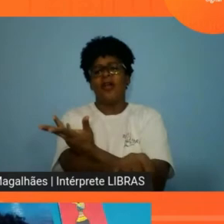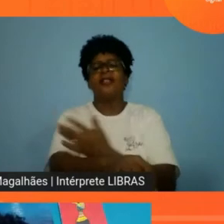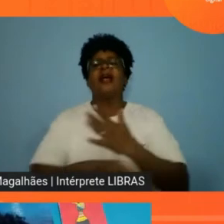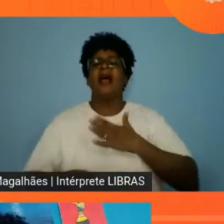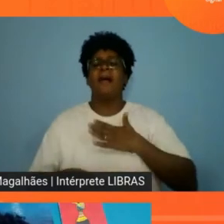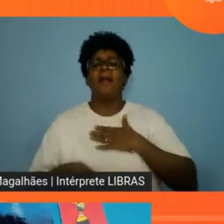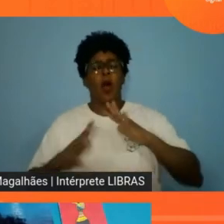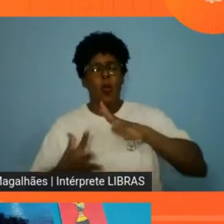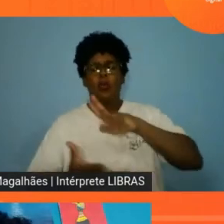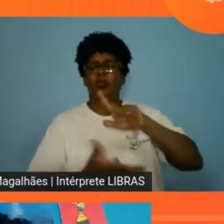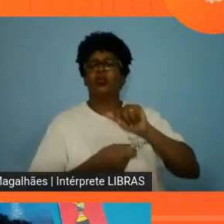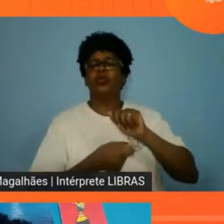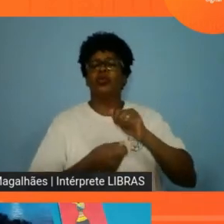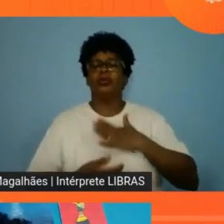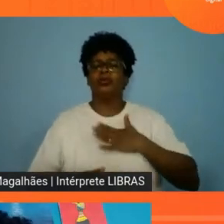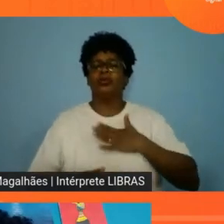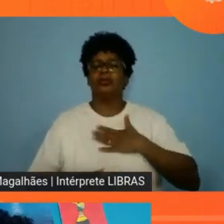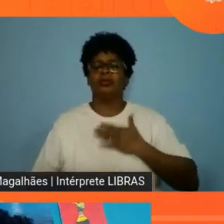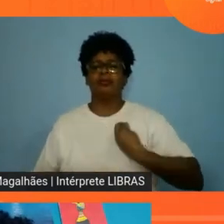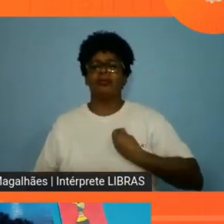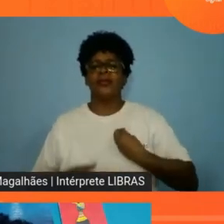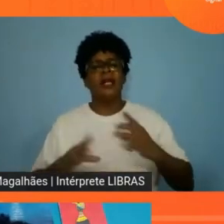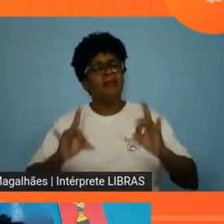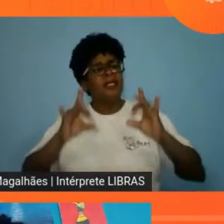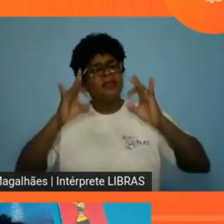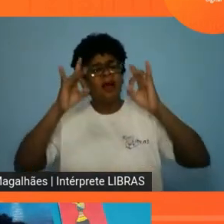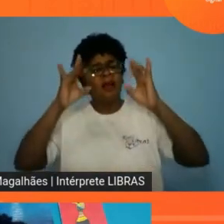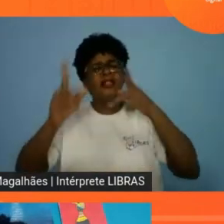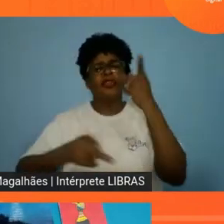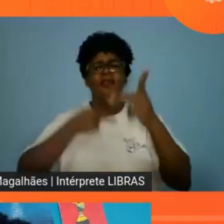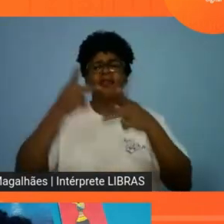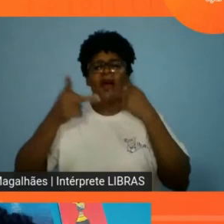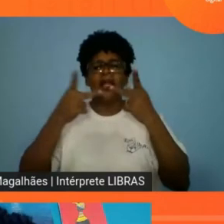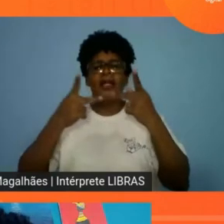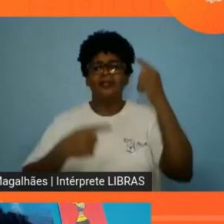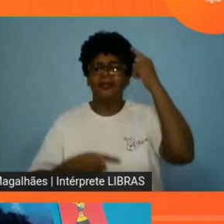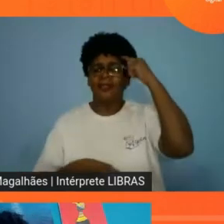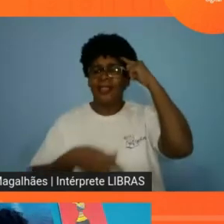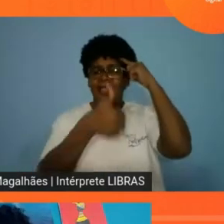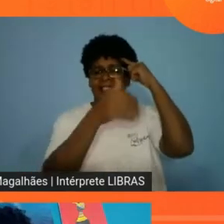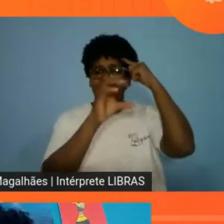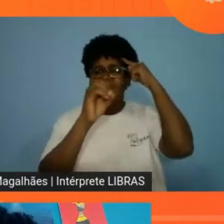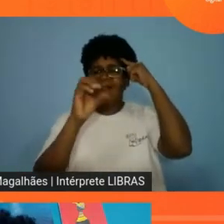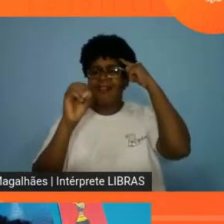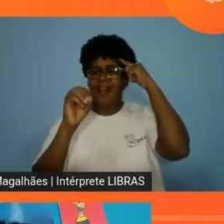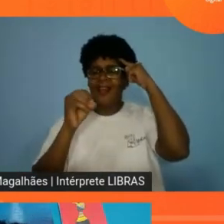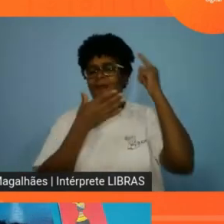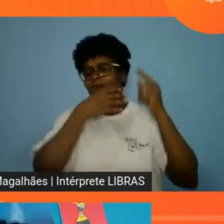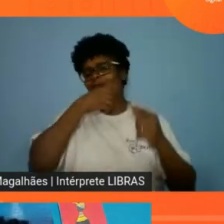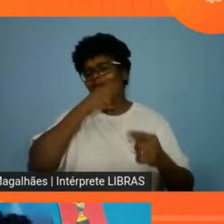mundo. E principalmente aí falando do centenário do Paulo Freire. Eu sou